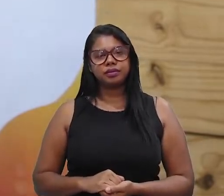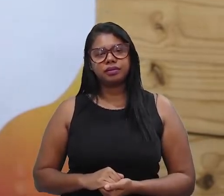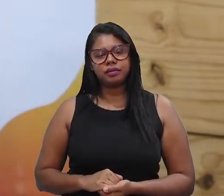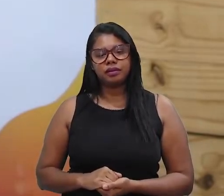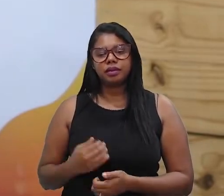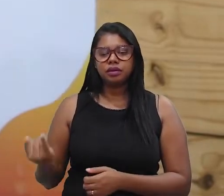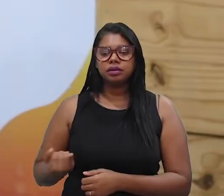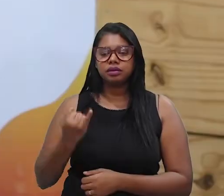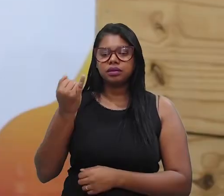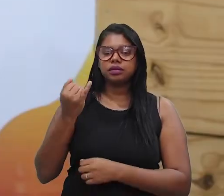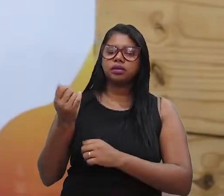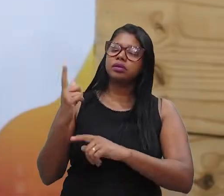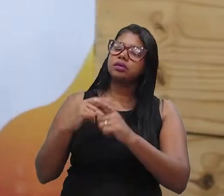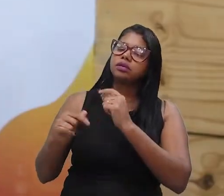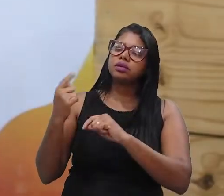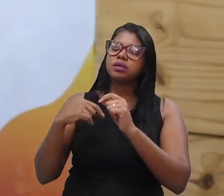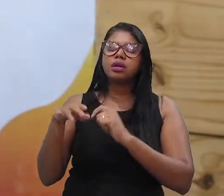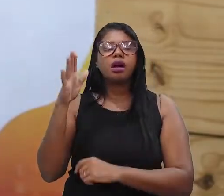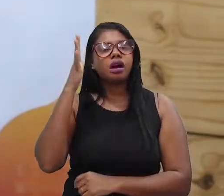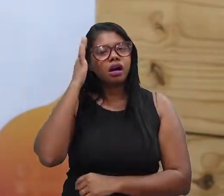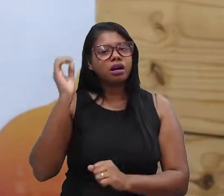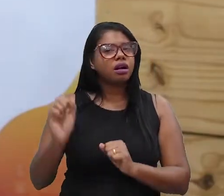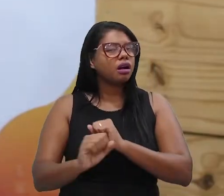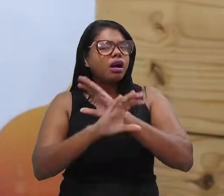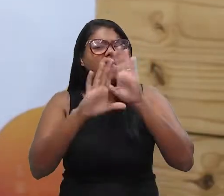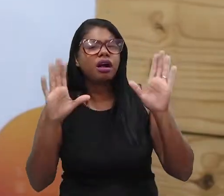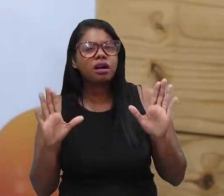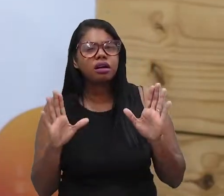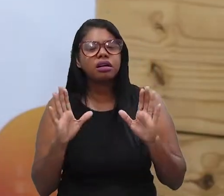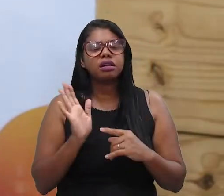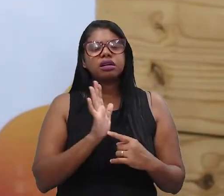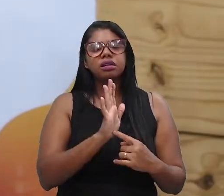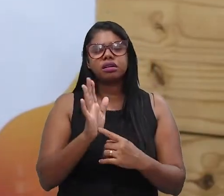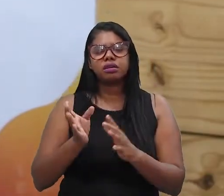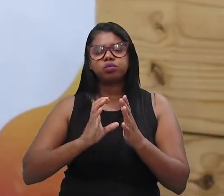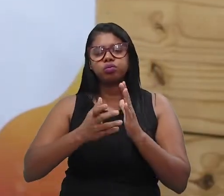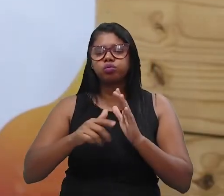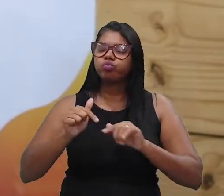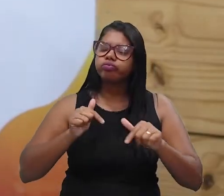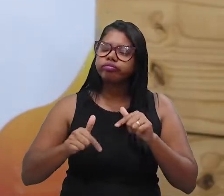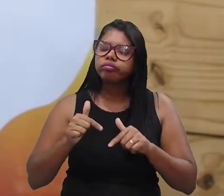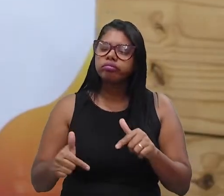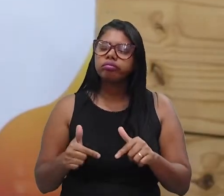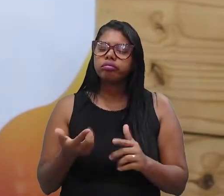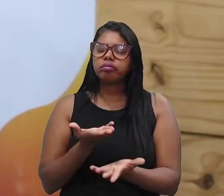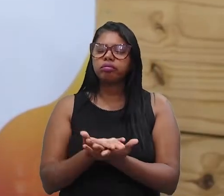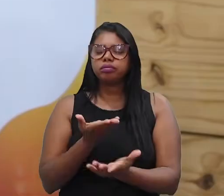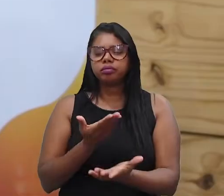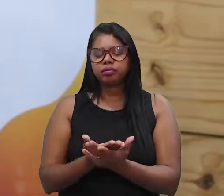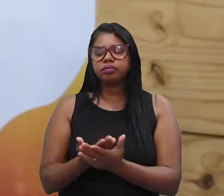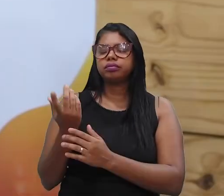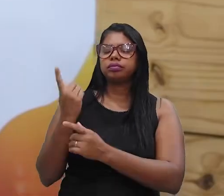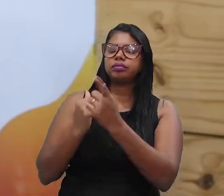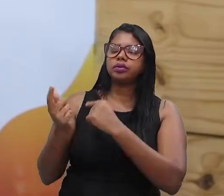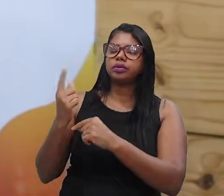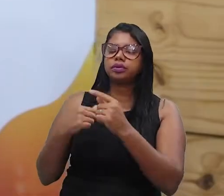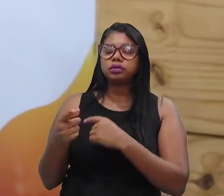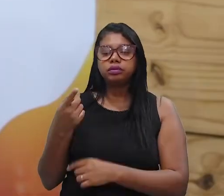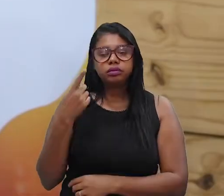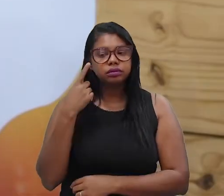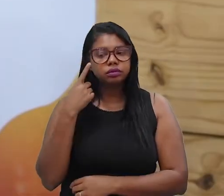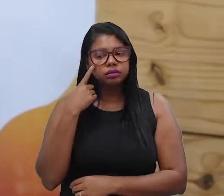interessante do administrador é ele entender sobre o bem-estar do empregador. Quando a gente vai estudar isso em administração, a gente vê